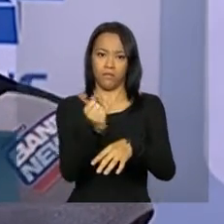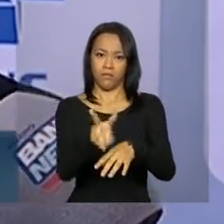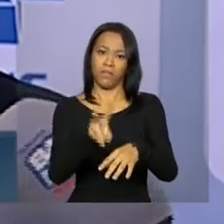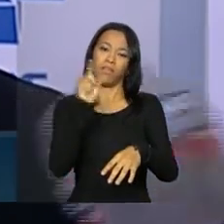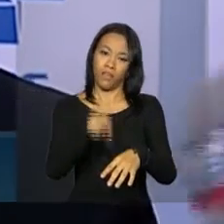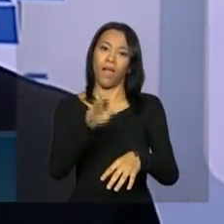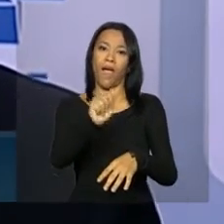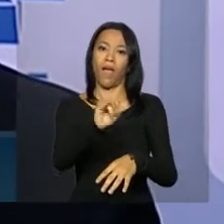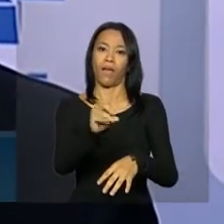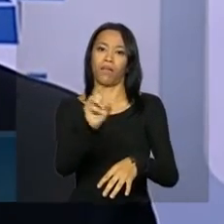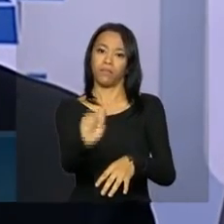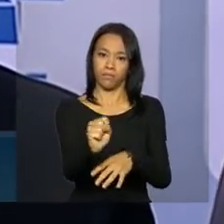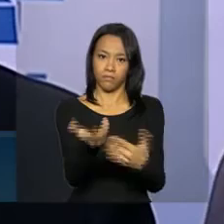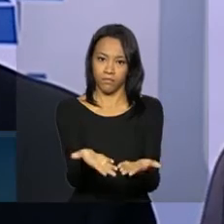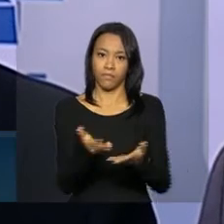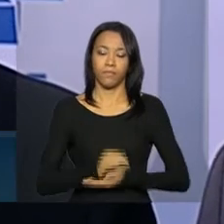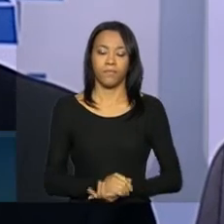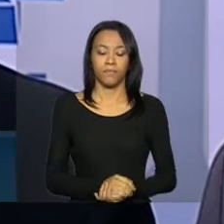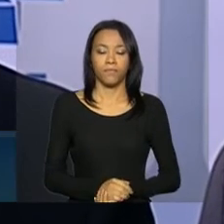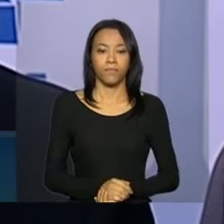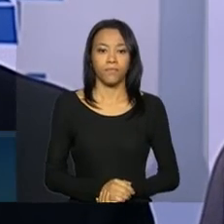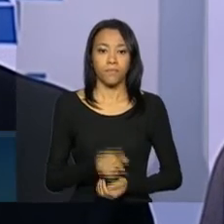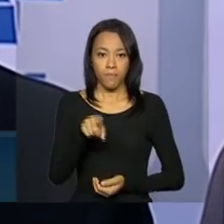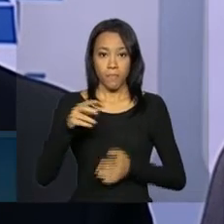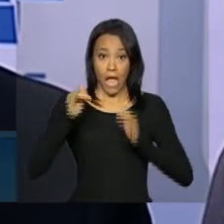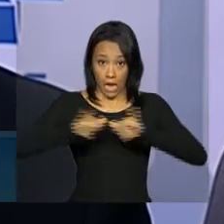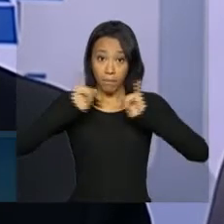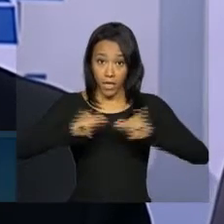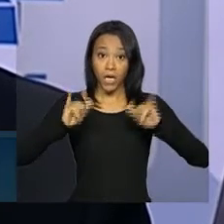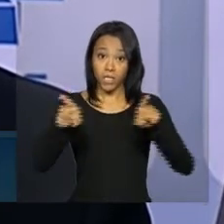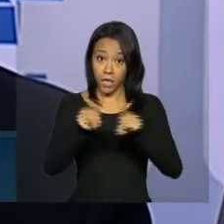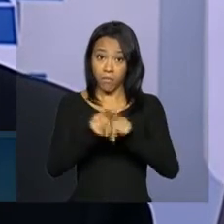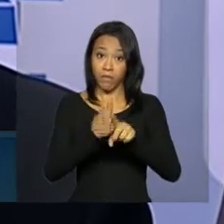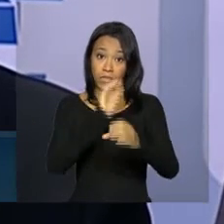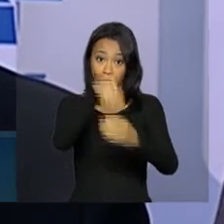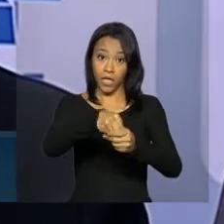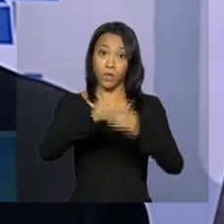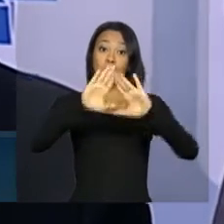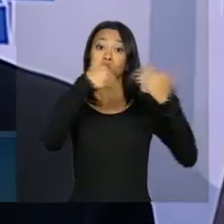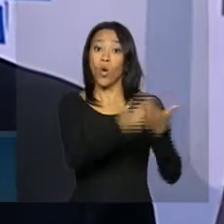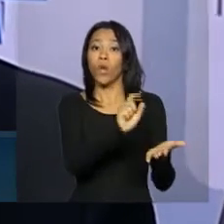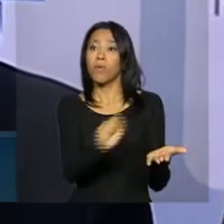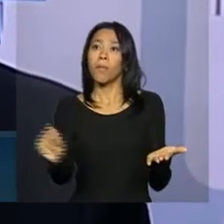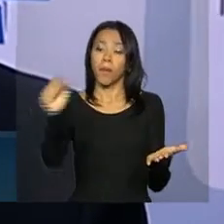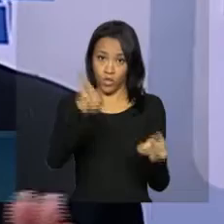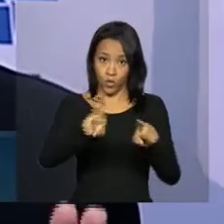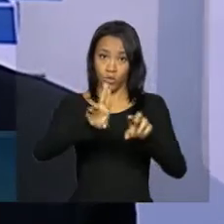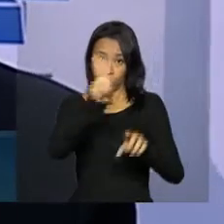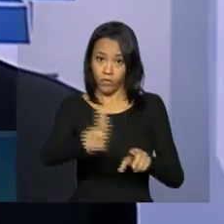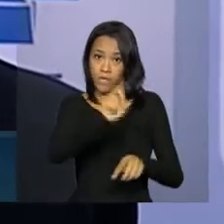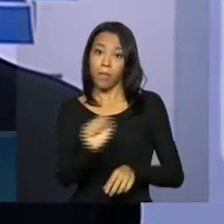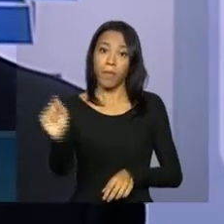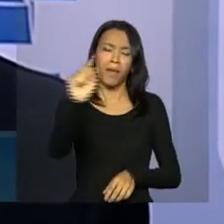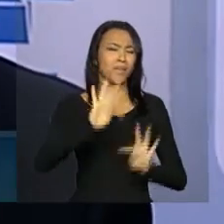é a AIDS. Ministro, a campanha também será intensificada nas escolas e universidades? Em todos os meios